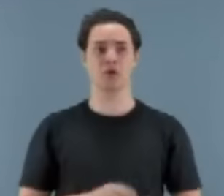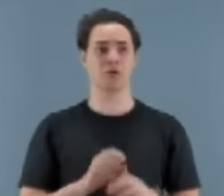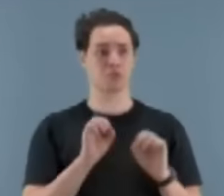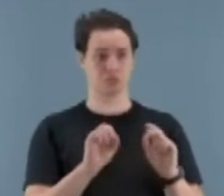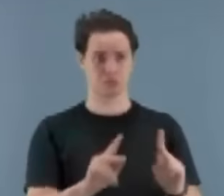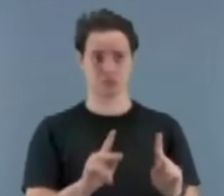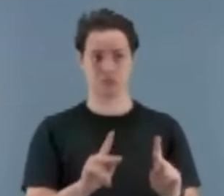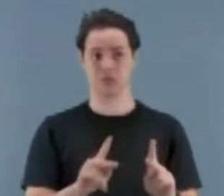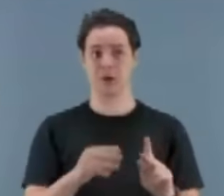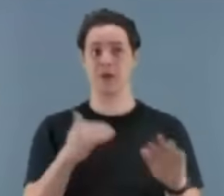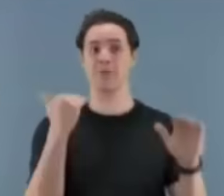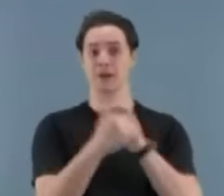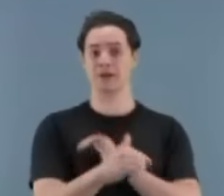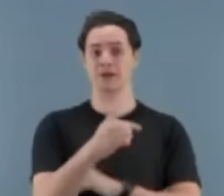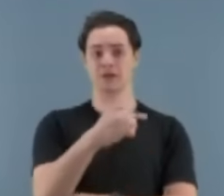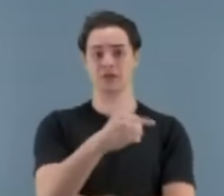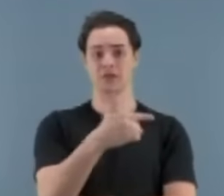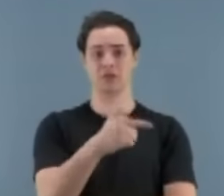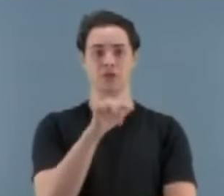aqui, dá um montante,